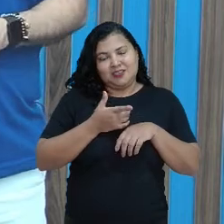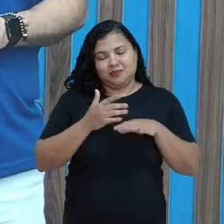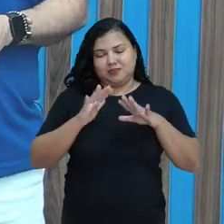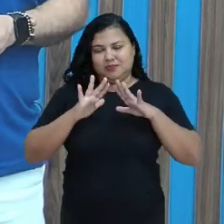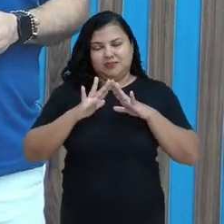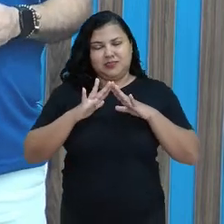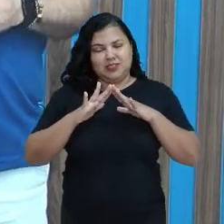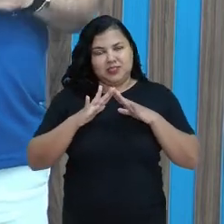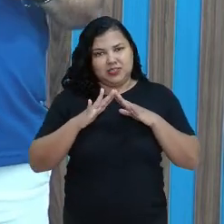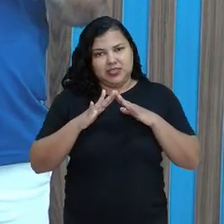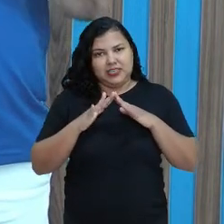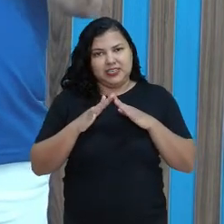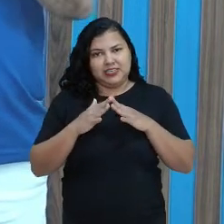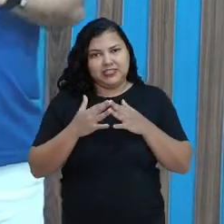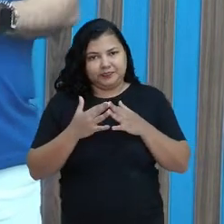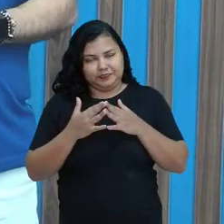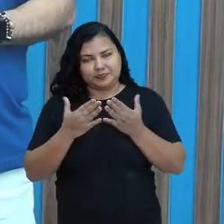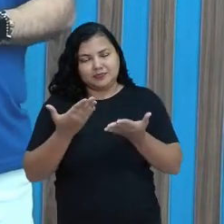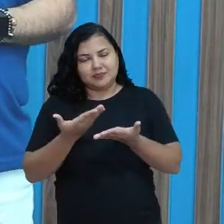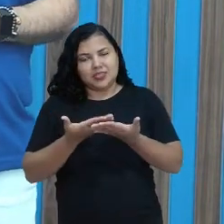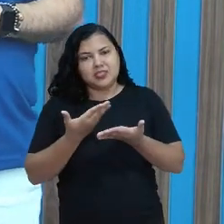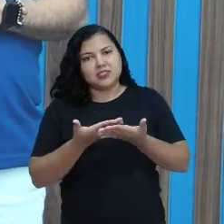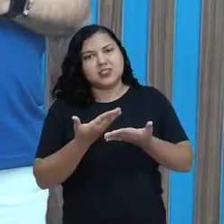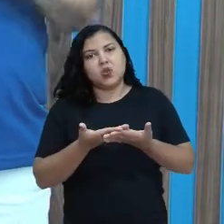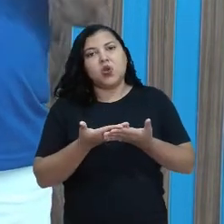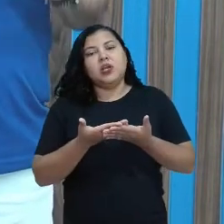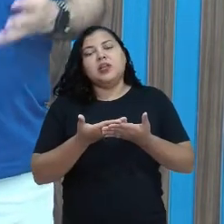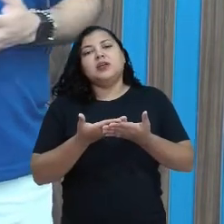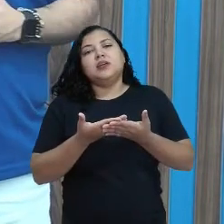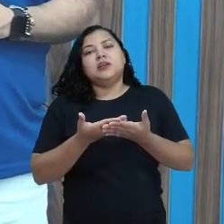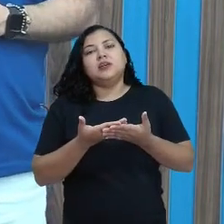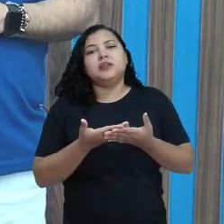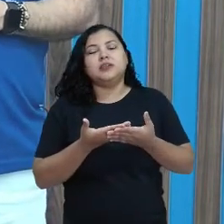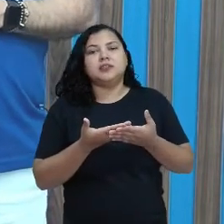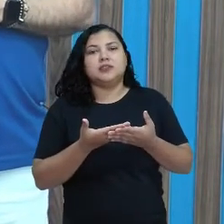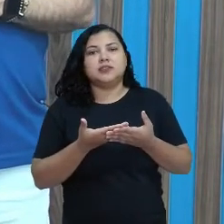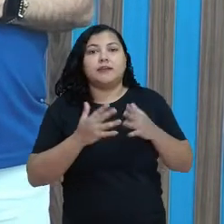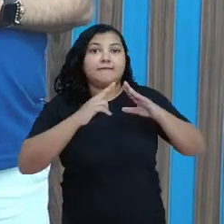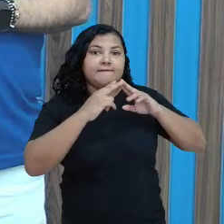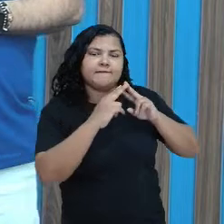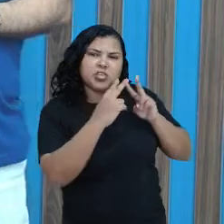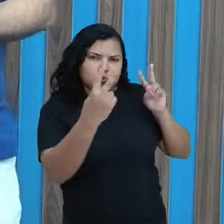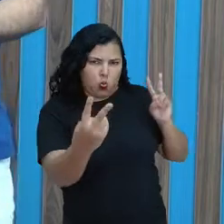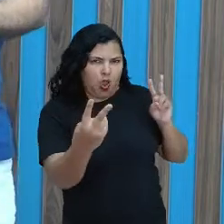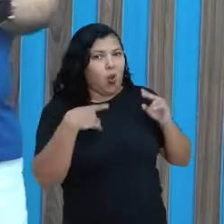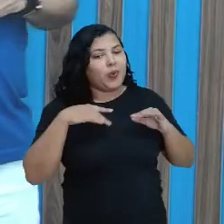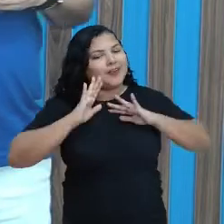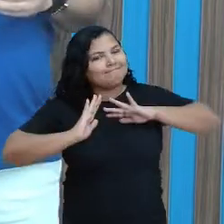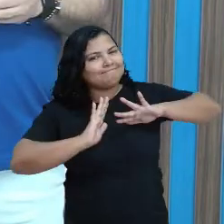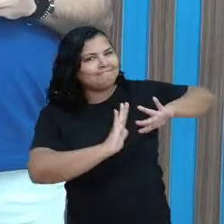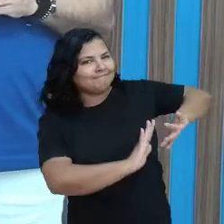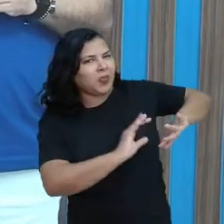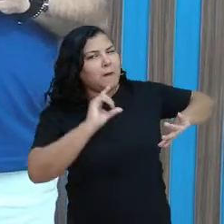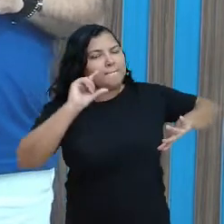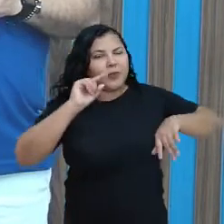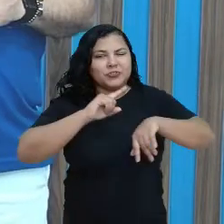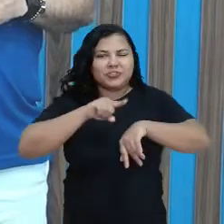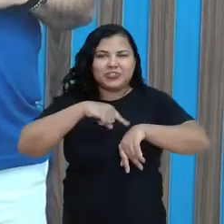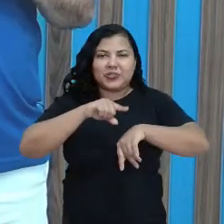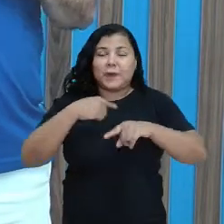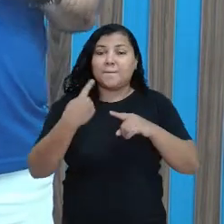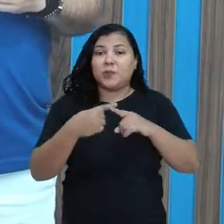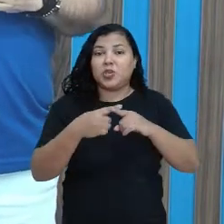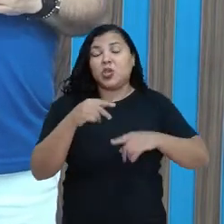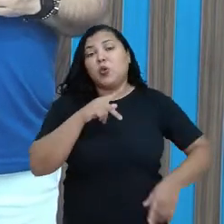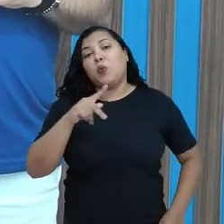aulas digitais. A gente vai estar assumindo as aulas do nono ano no lugar dele, né, porque o professor Henrique